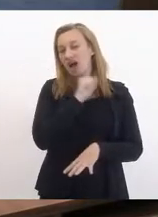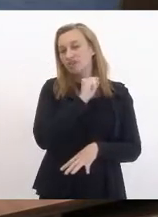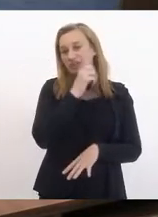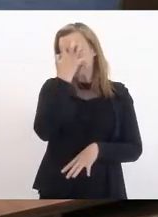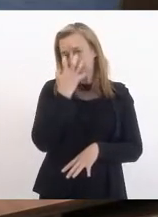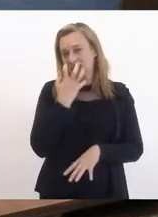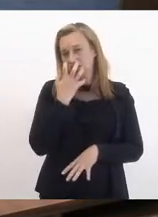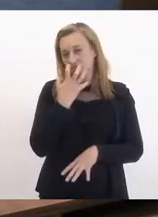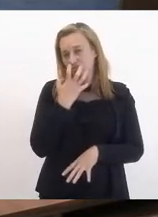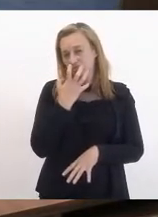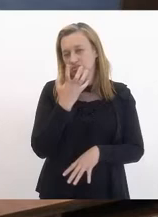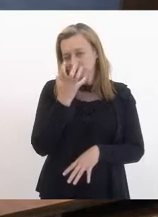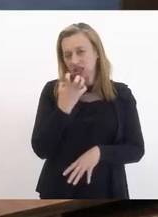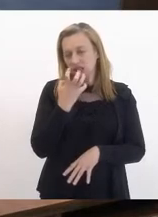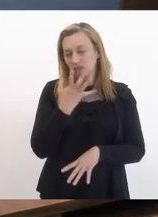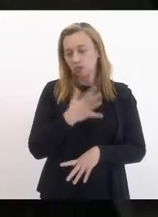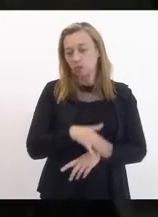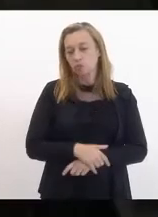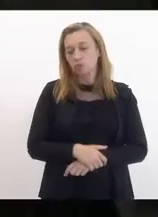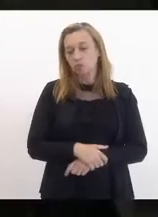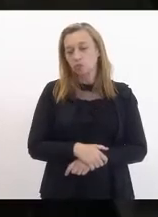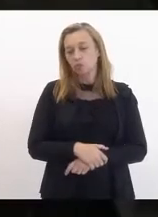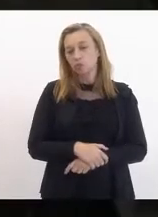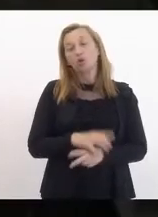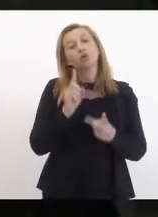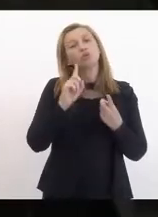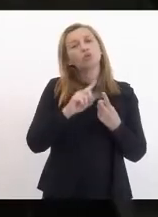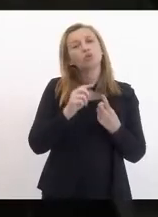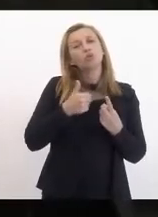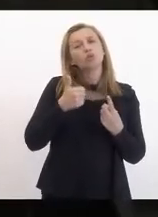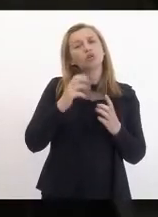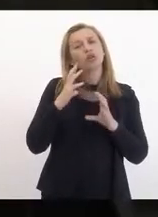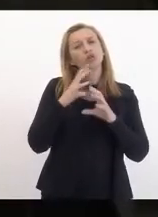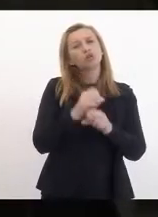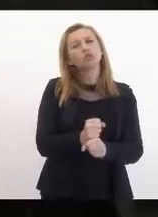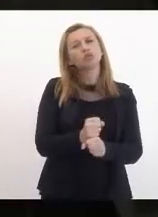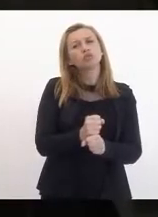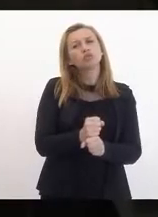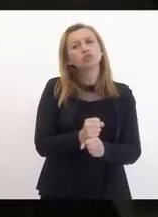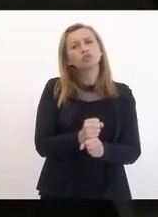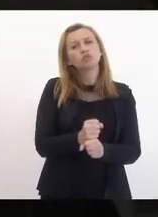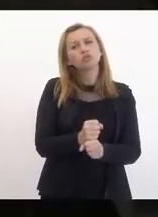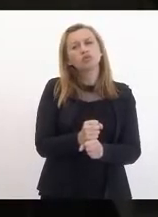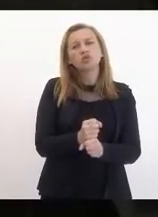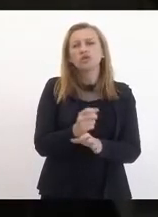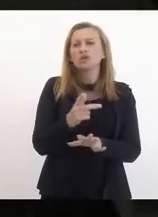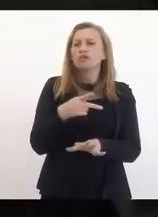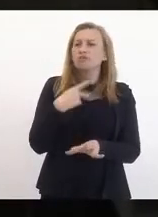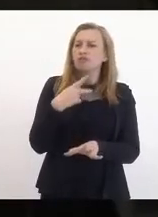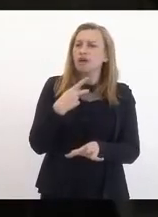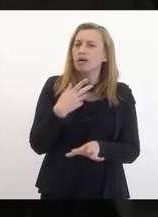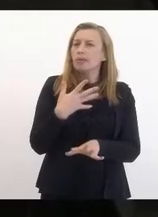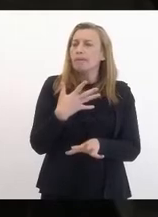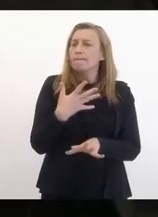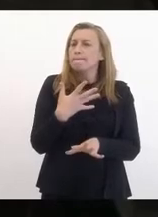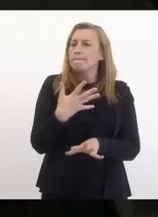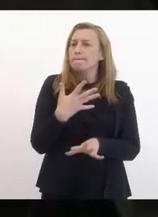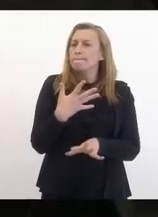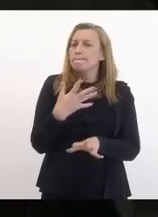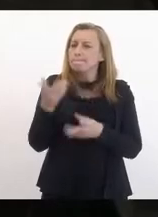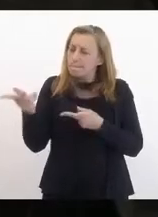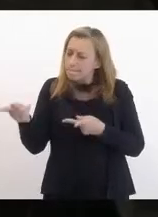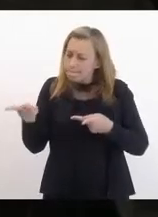grave, certamente mais grave, mas neste primeiro tópico eu quero resumidamente restituir a